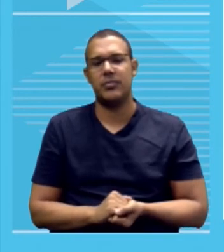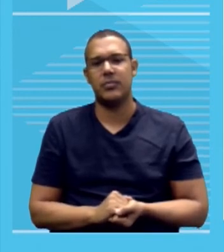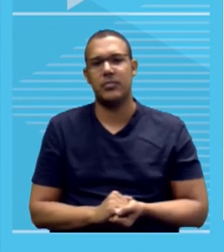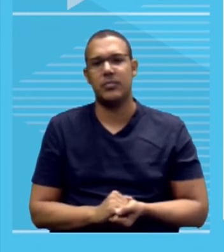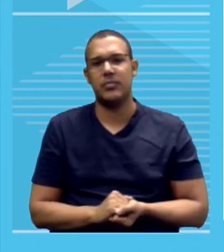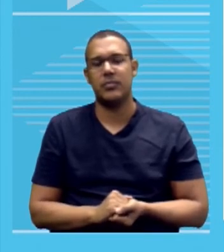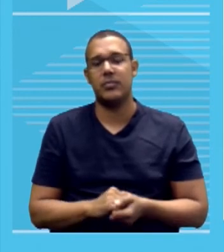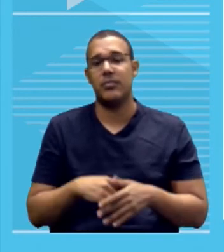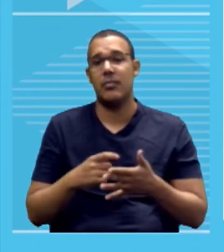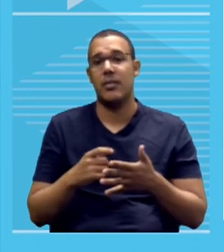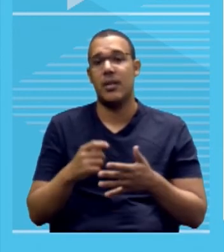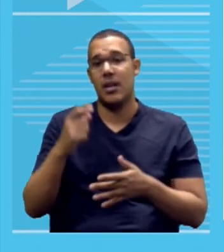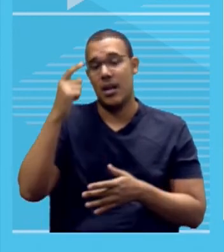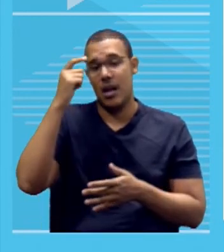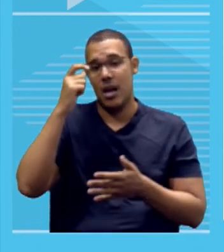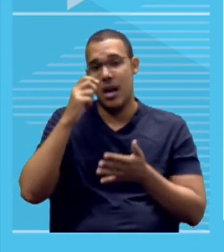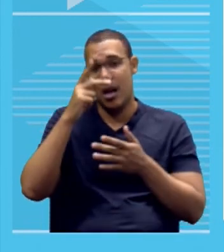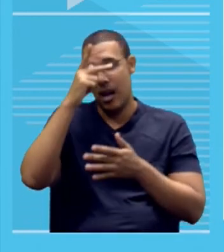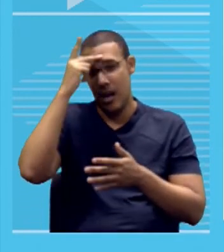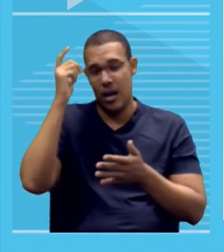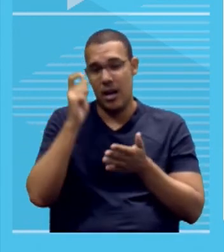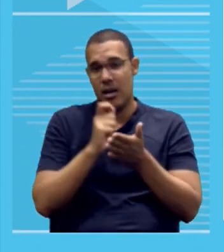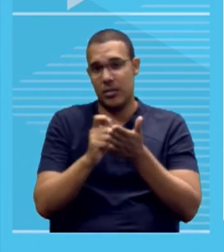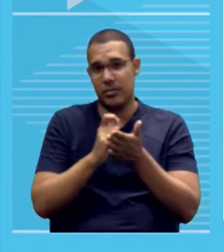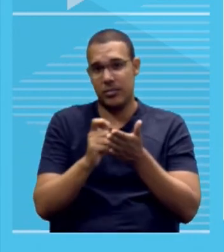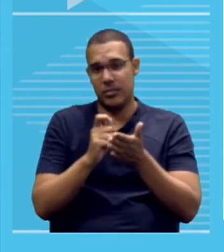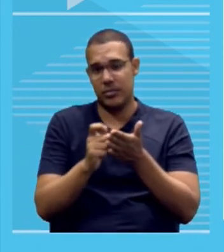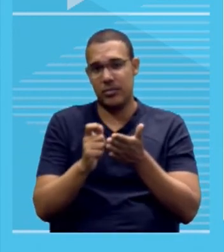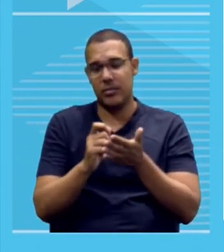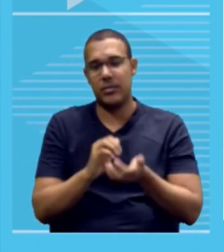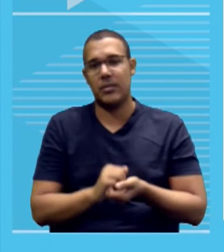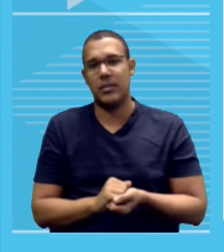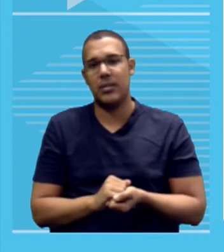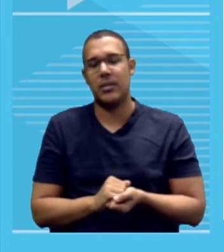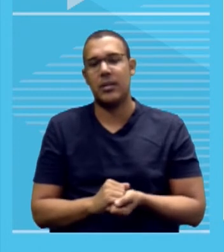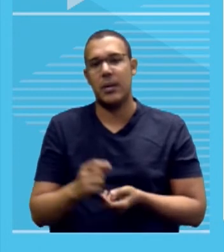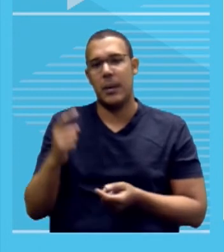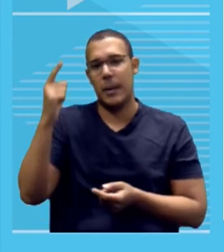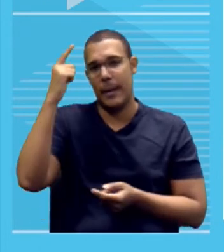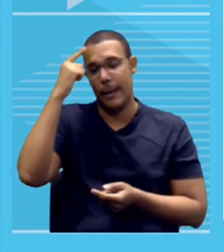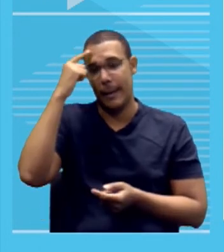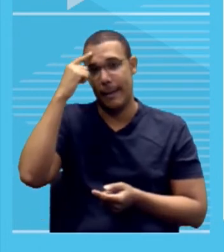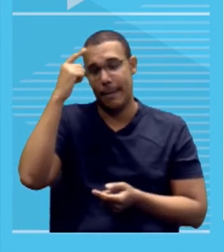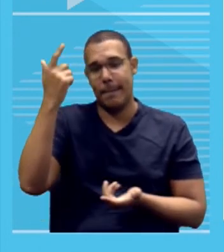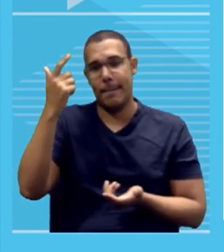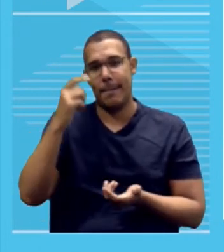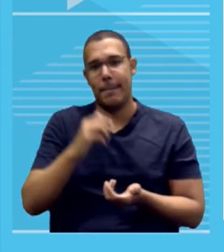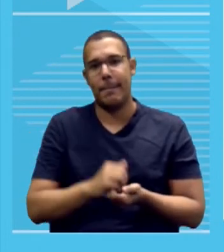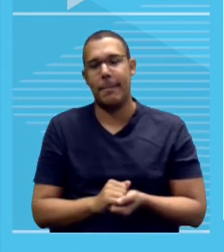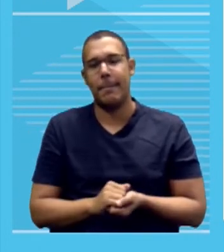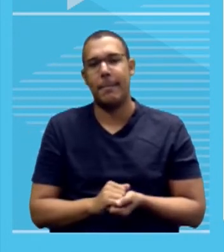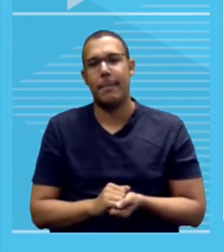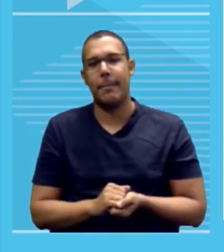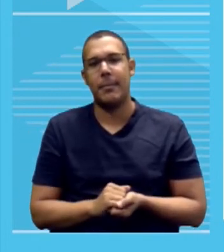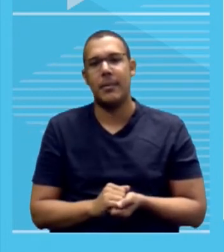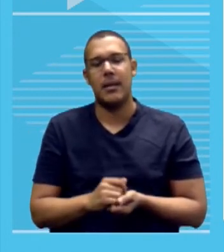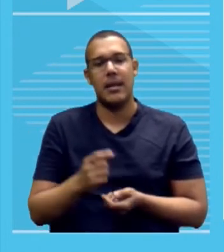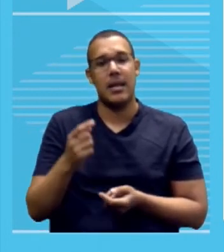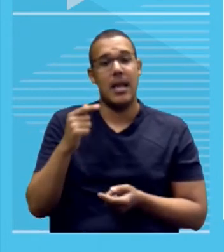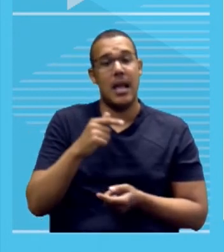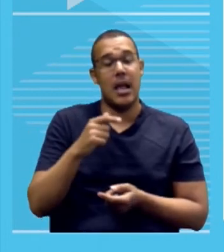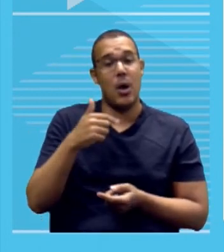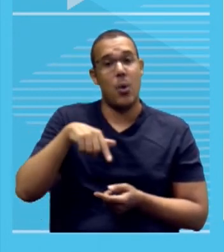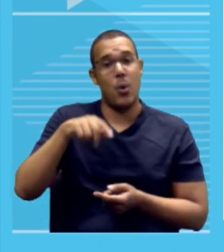que escreveu isso gente certamente escreveu contexto pensando que ela ou outras pessoas